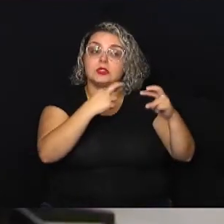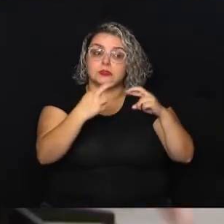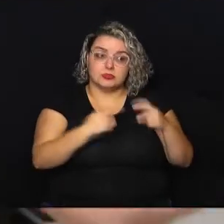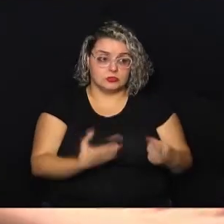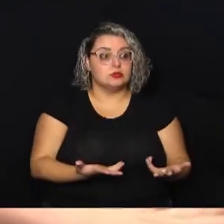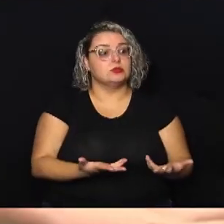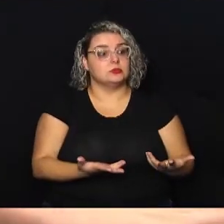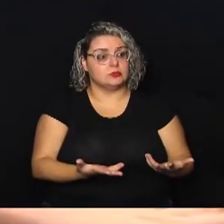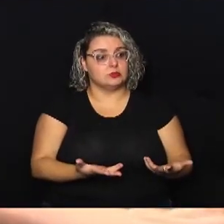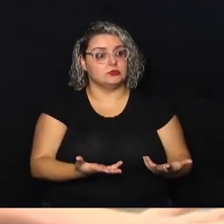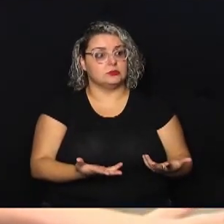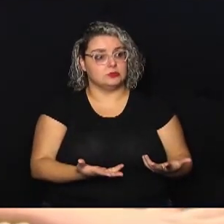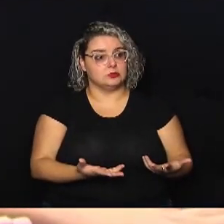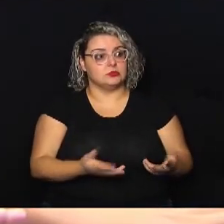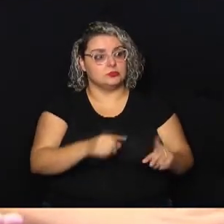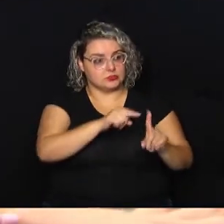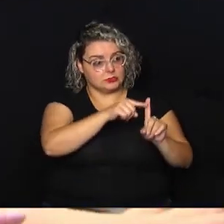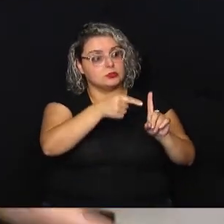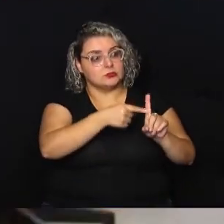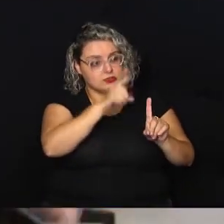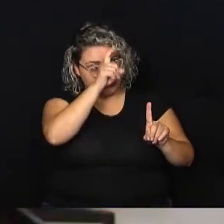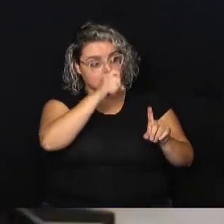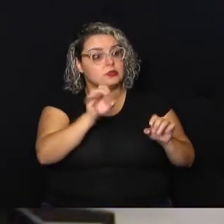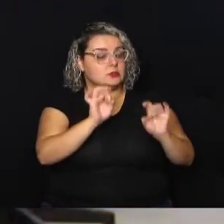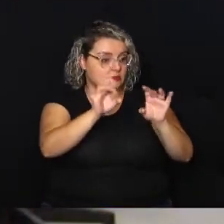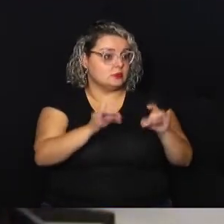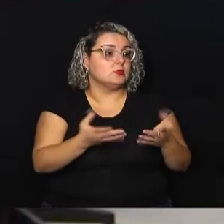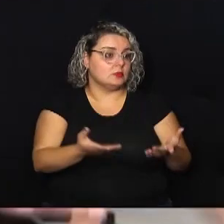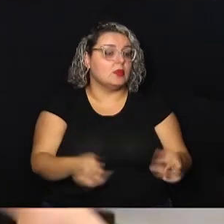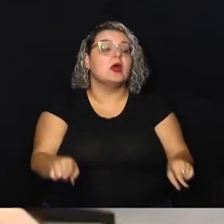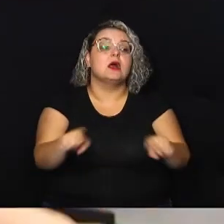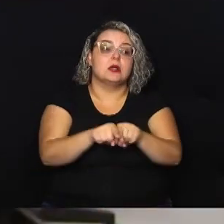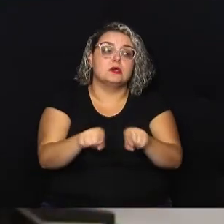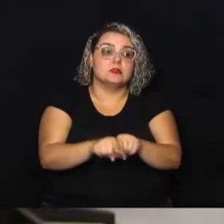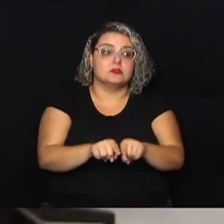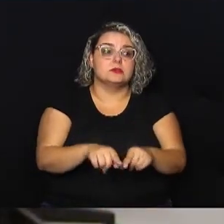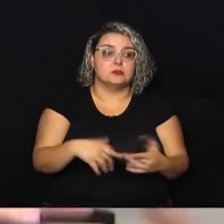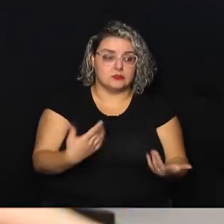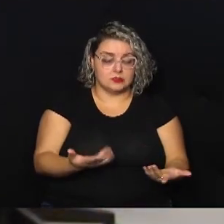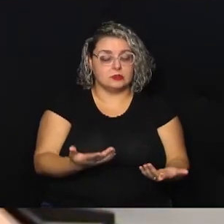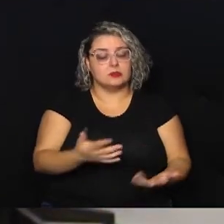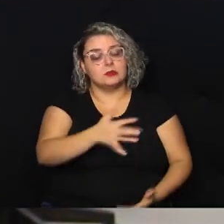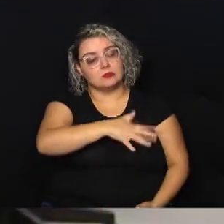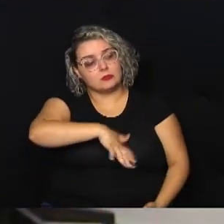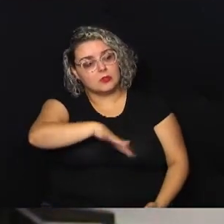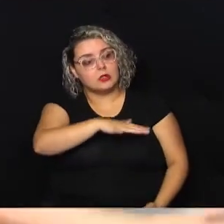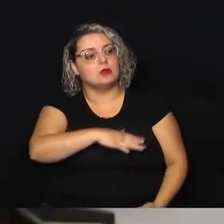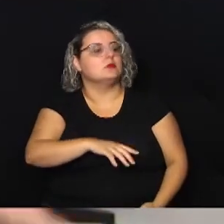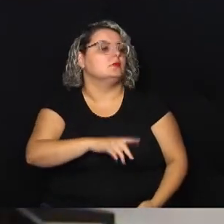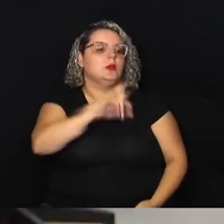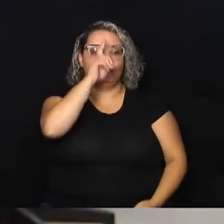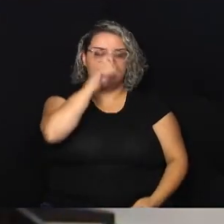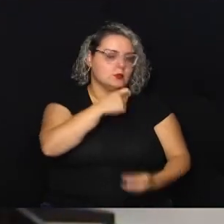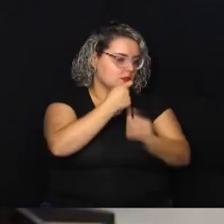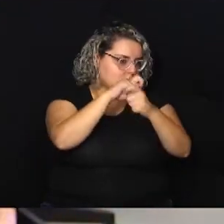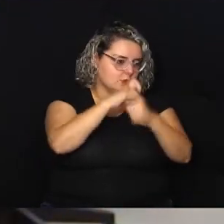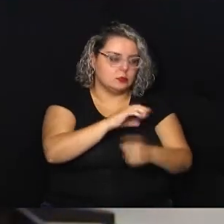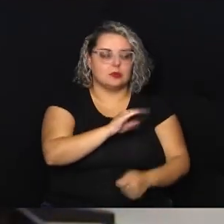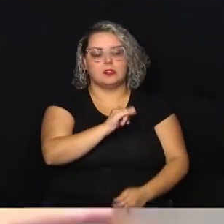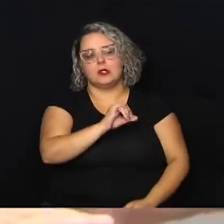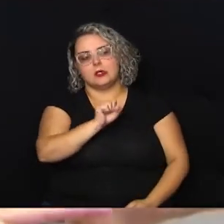sobre na maternidade especificamente, mas e também no Hospital da PUC, no CAISM,